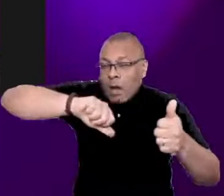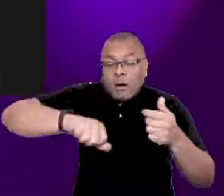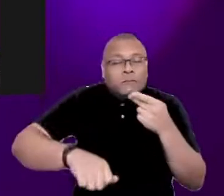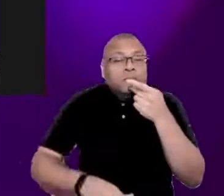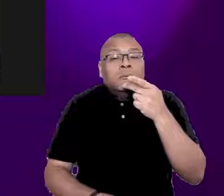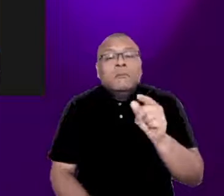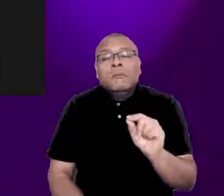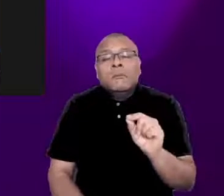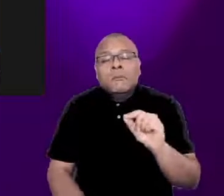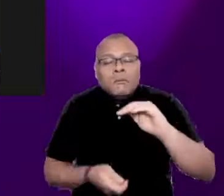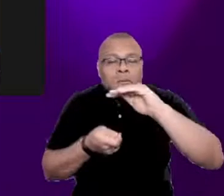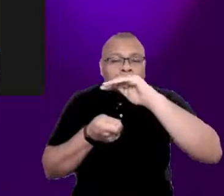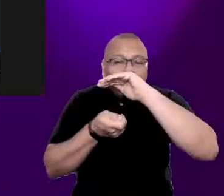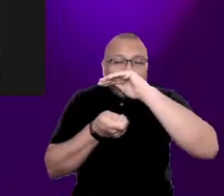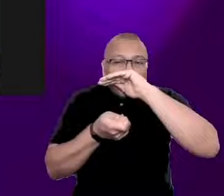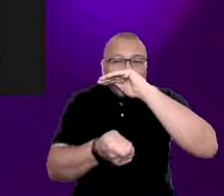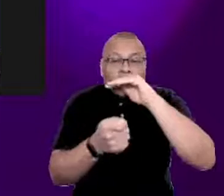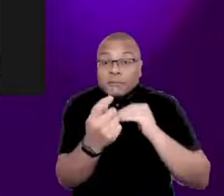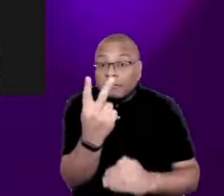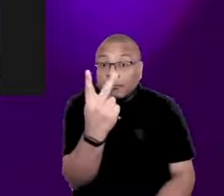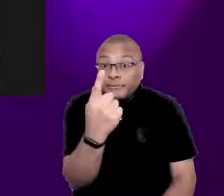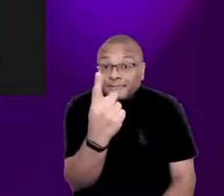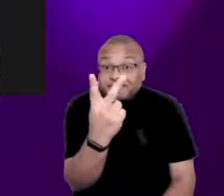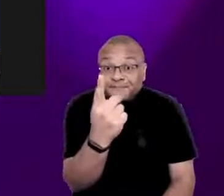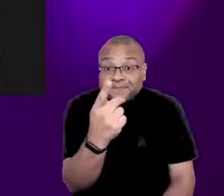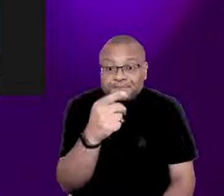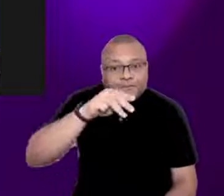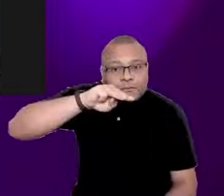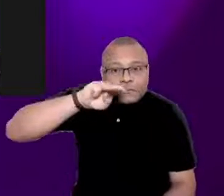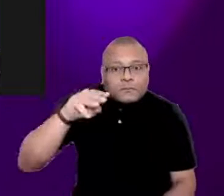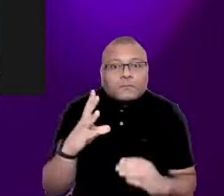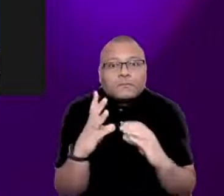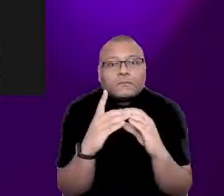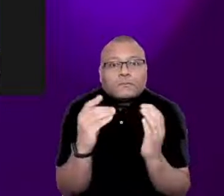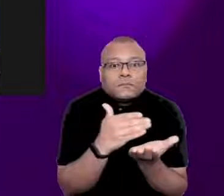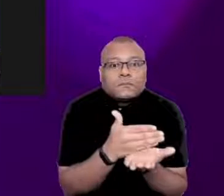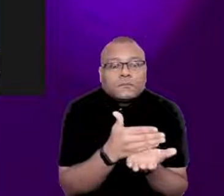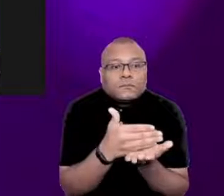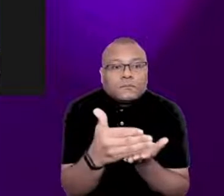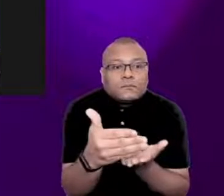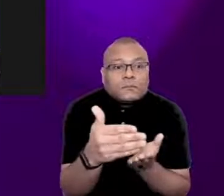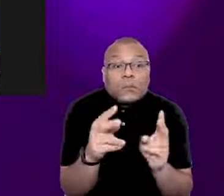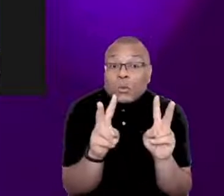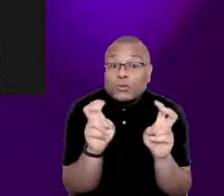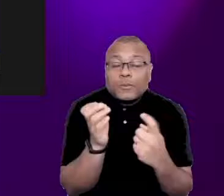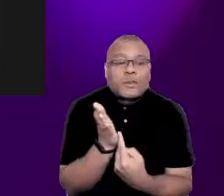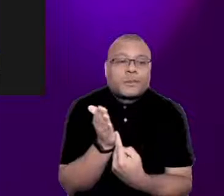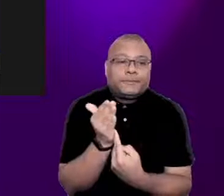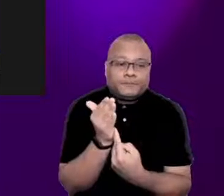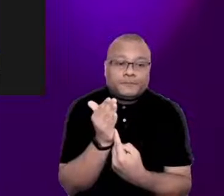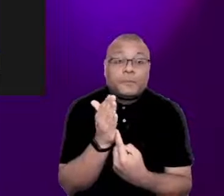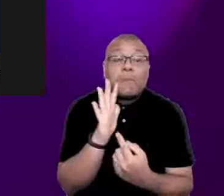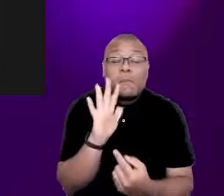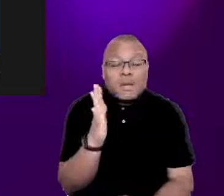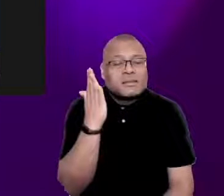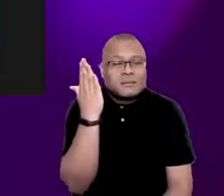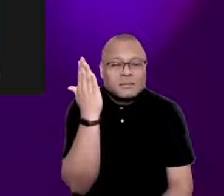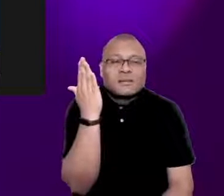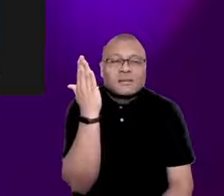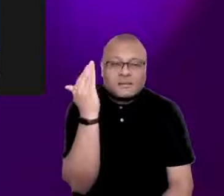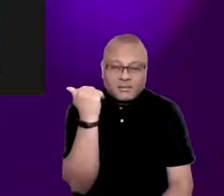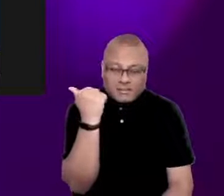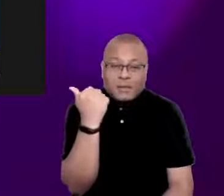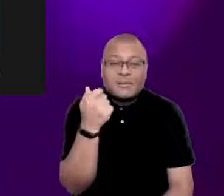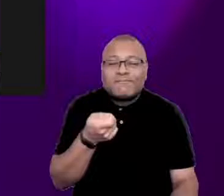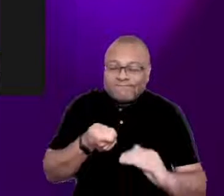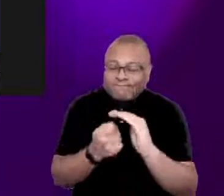Eles investiram 12 milhões de dólares na fase inicial, na questão tecnológica, mas eles sabem que eles precisam investir